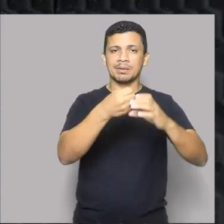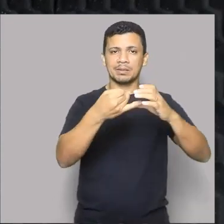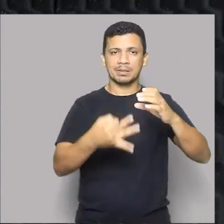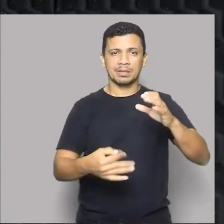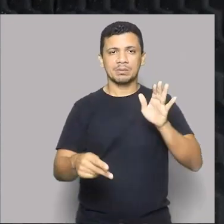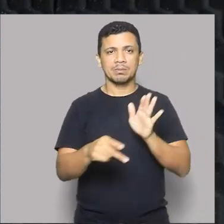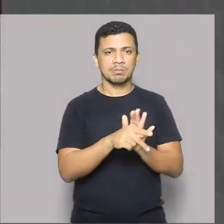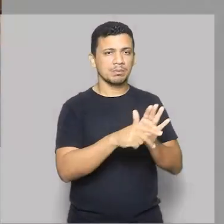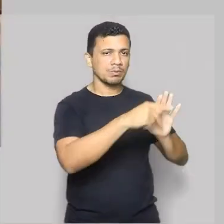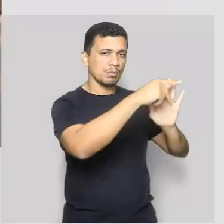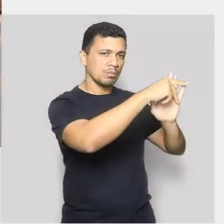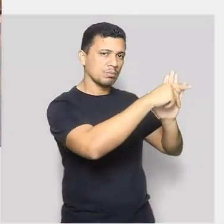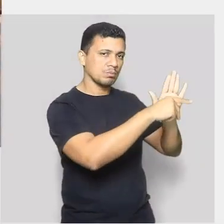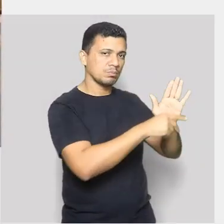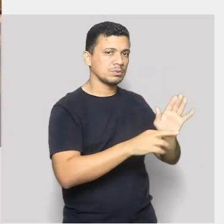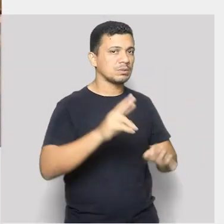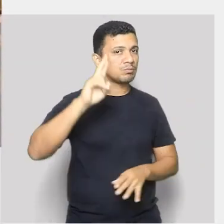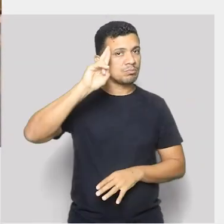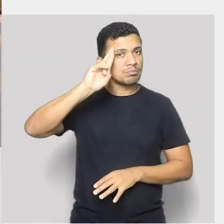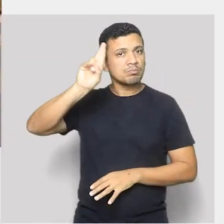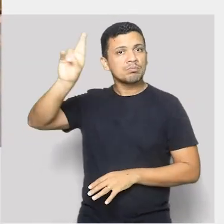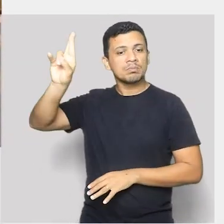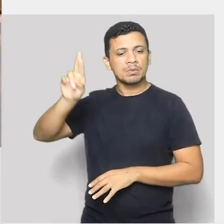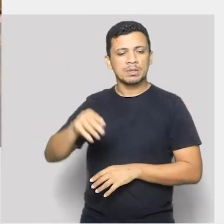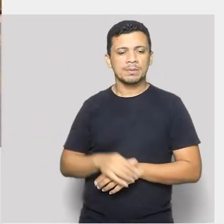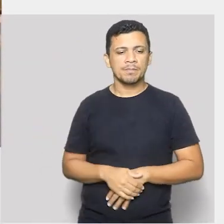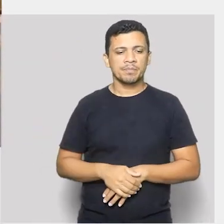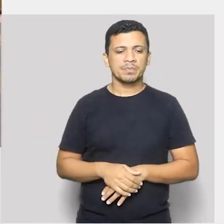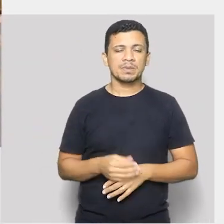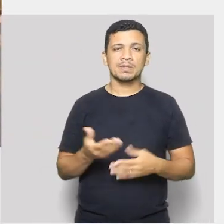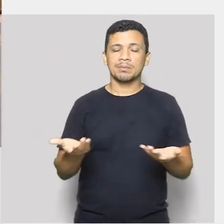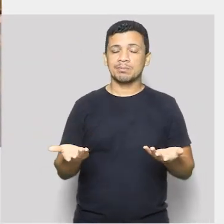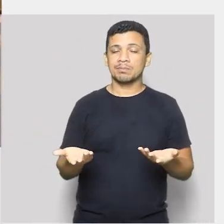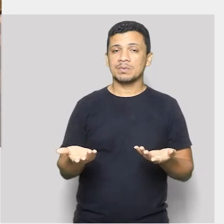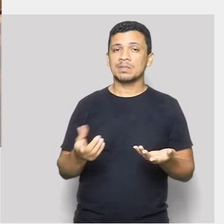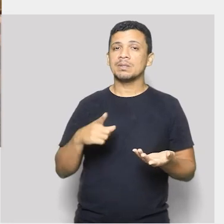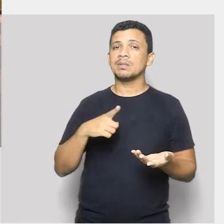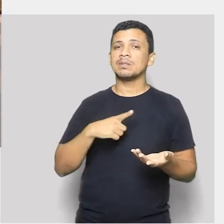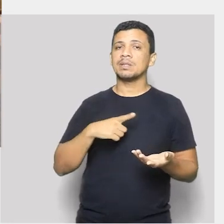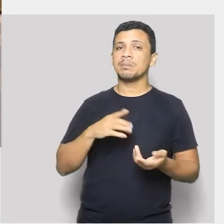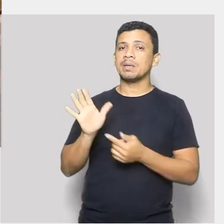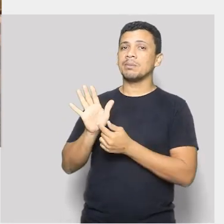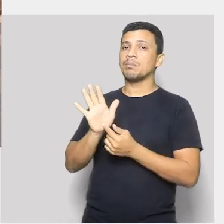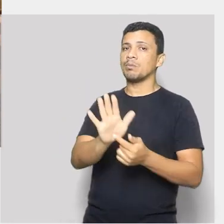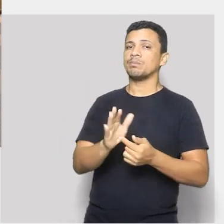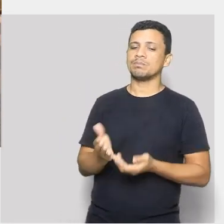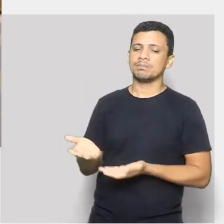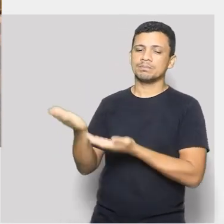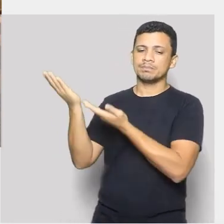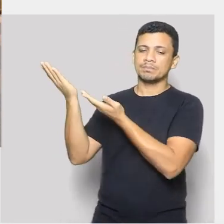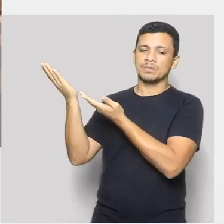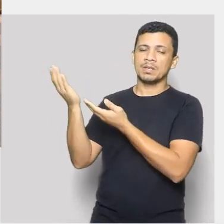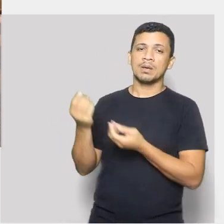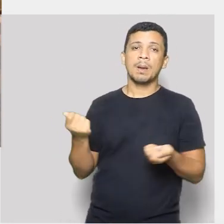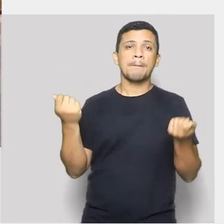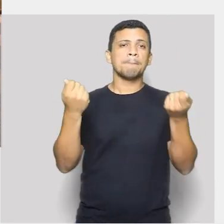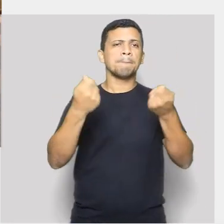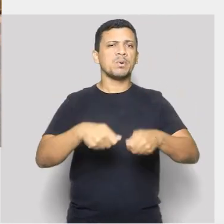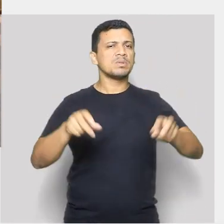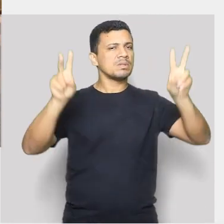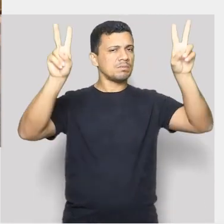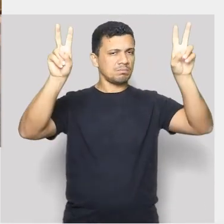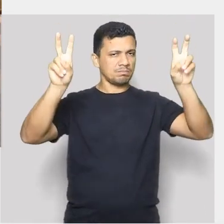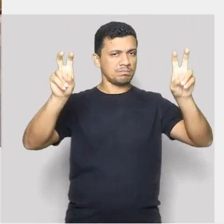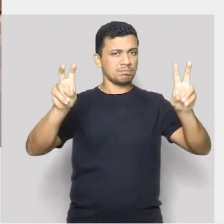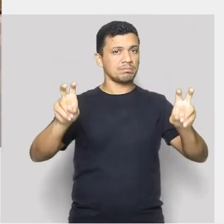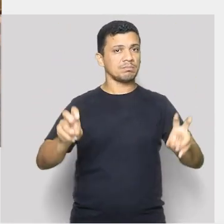plano diretor. E aí, dentro dessa ótica, a gente também traz aqui para vocês possíveis temas